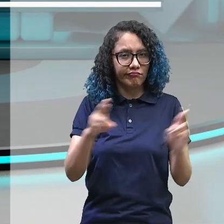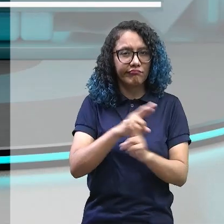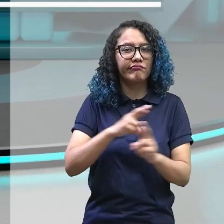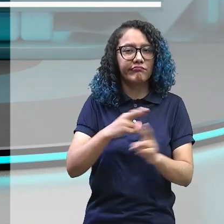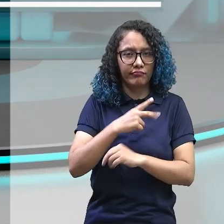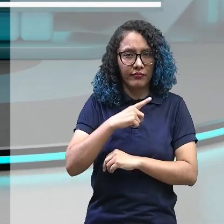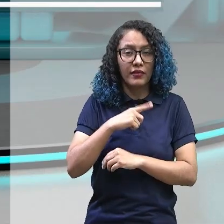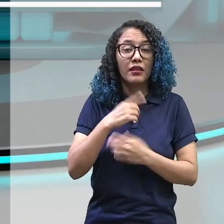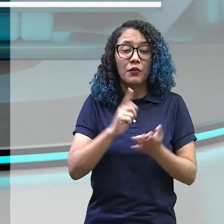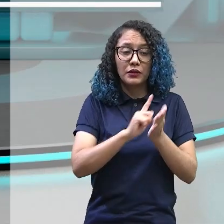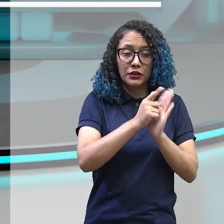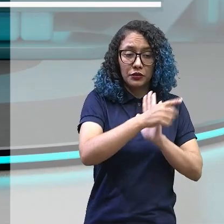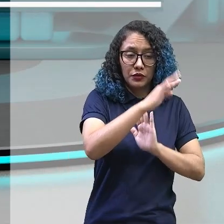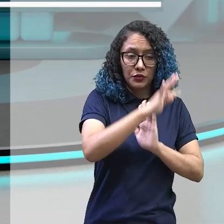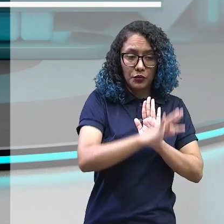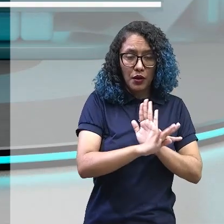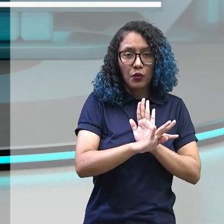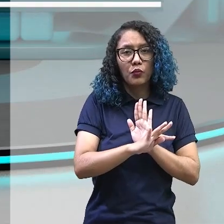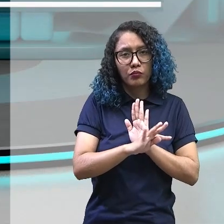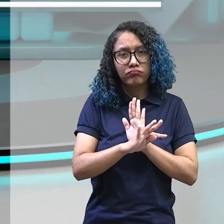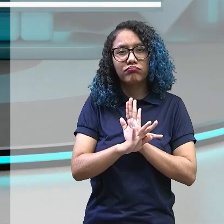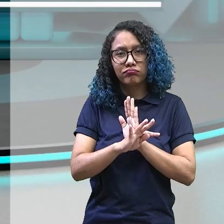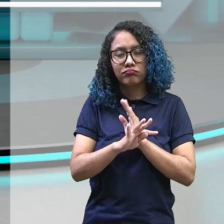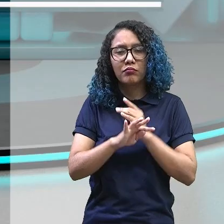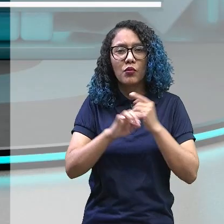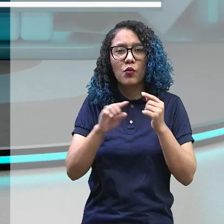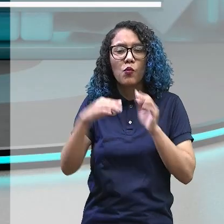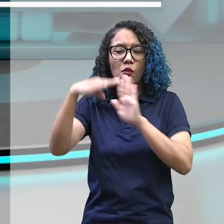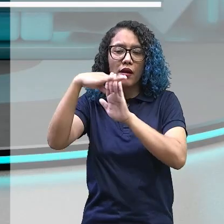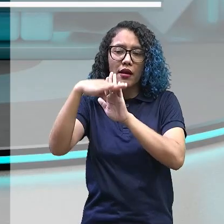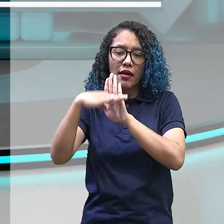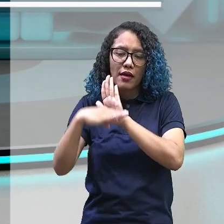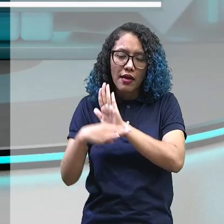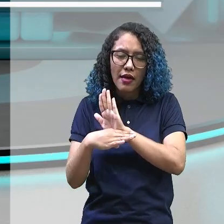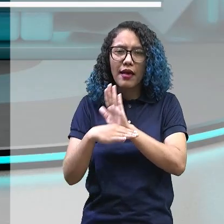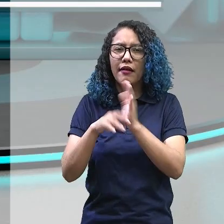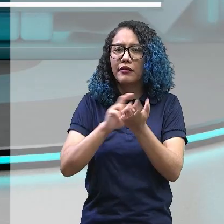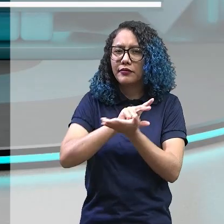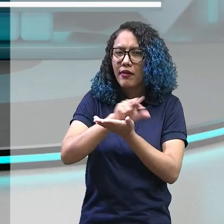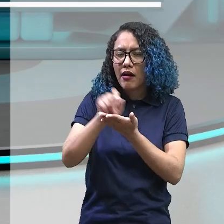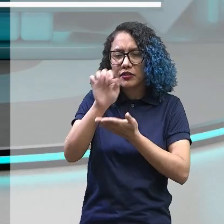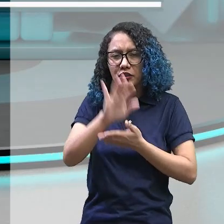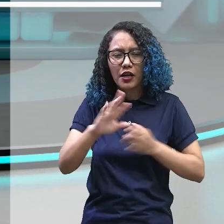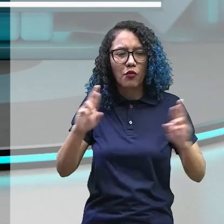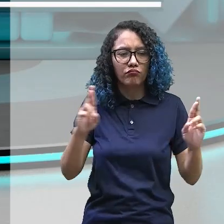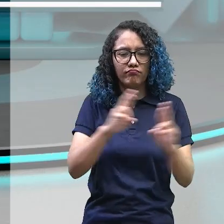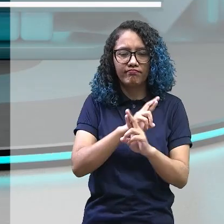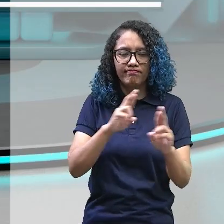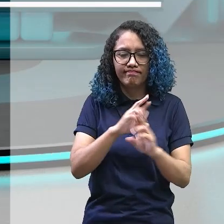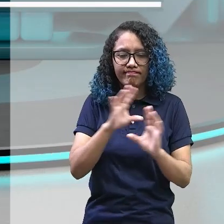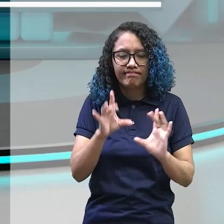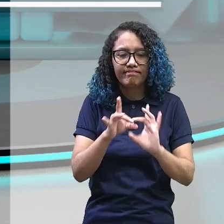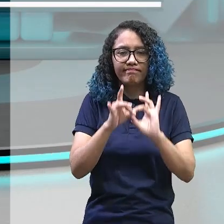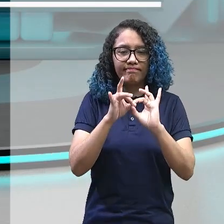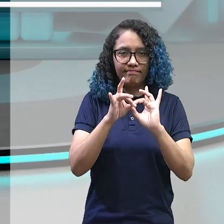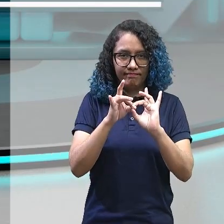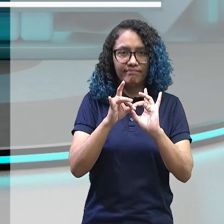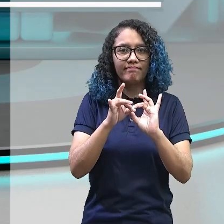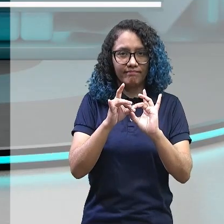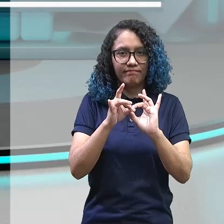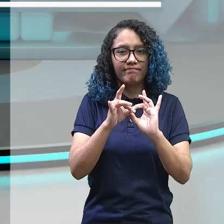esse gênero textual vai tratar das normas como um todo, certo? Então, agora a gente